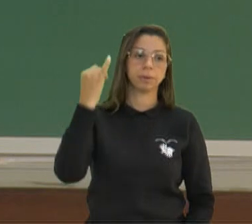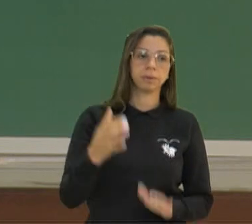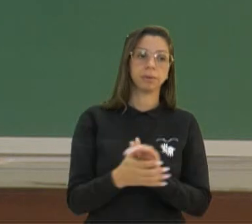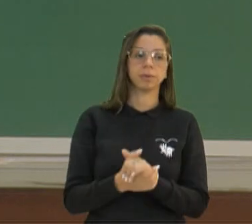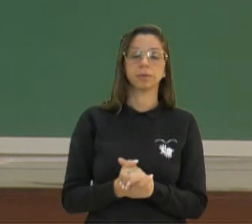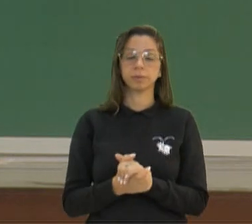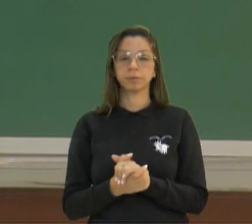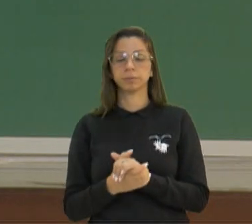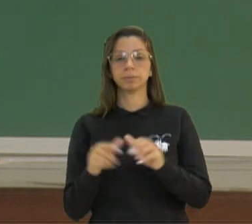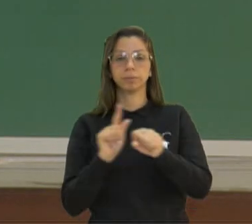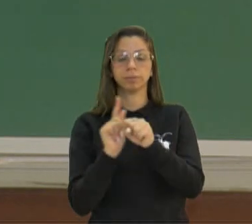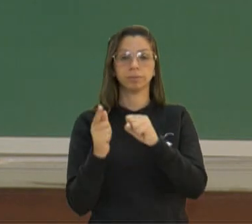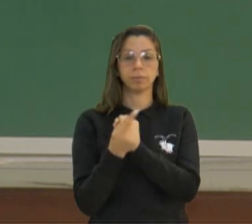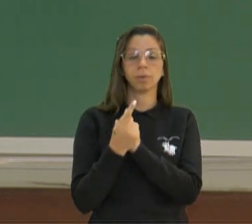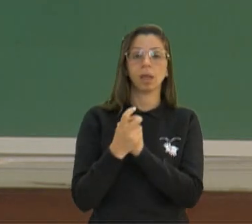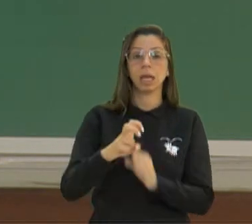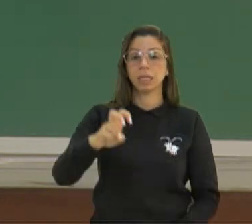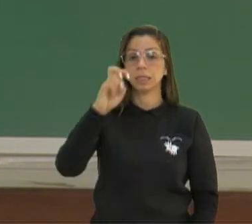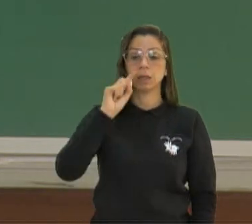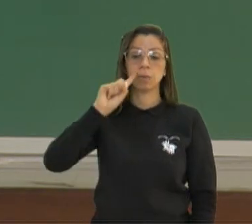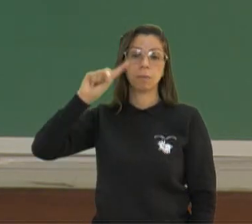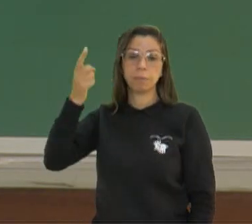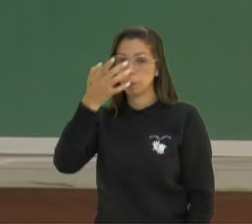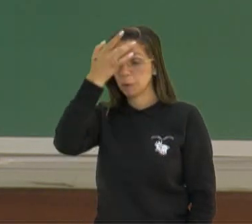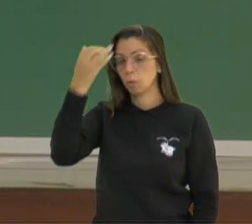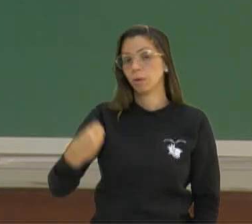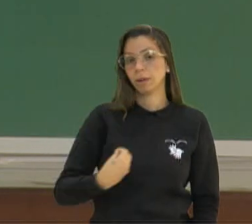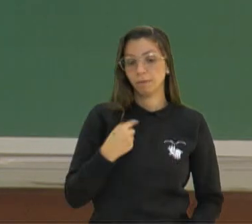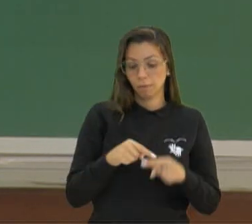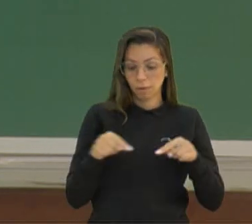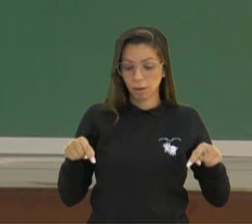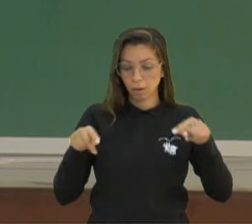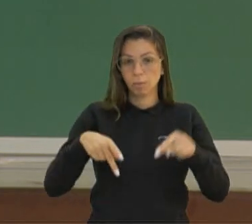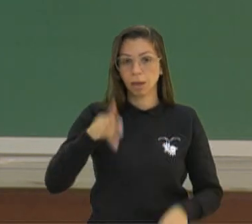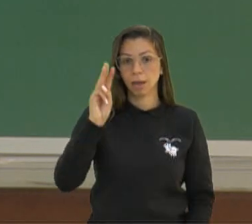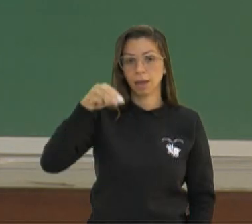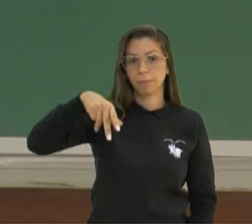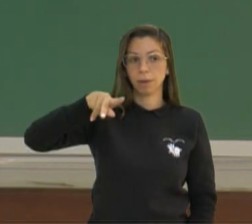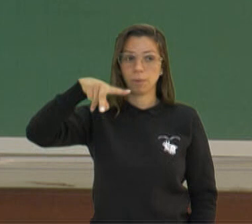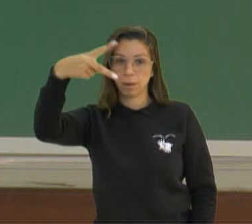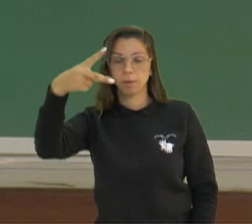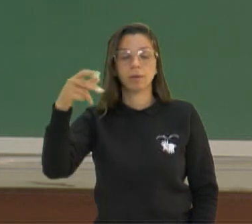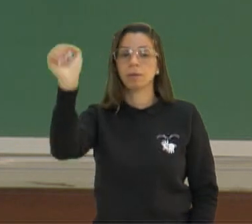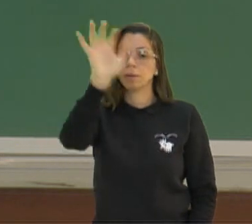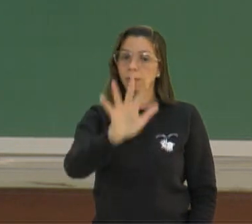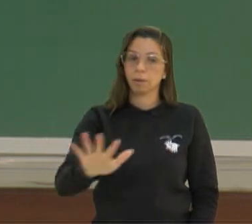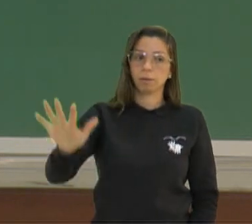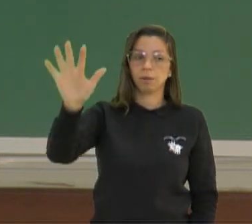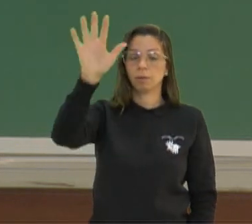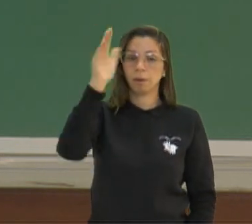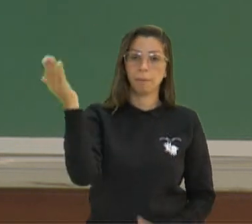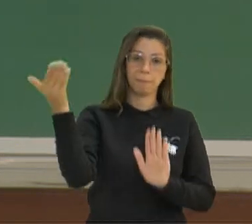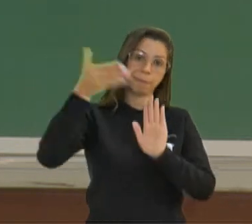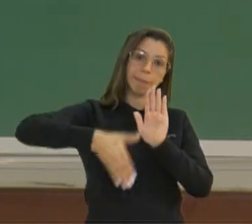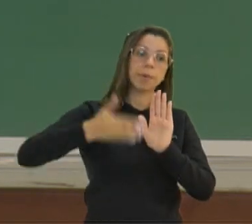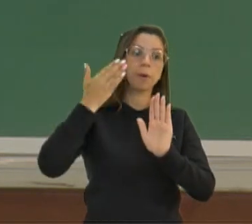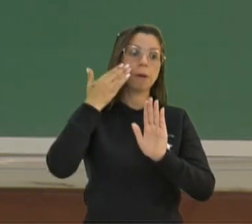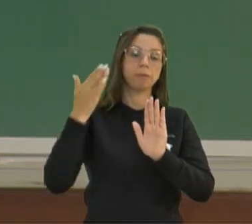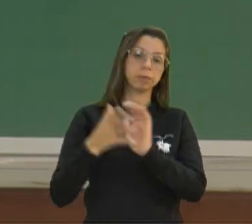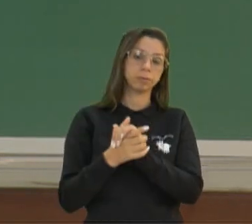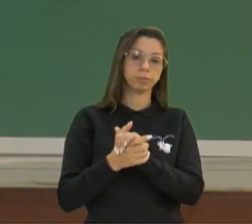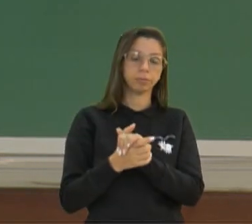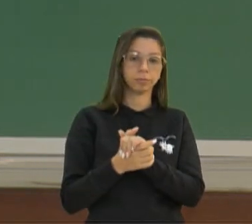densidade demográfica de 5 mil pessoas, né? 5 mil habitantes por quilômetro quadrado. A imagem comprova isso, né? As